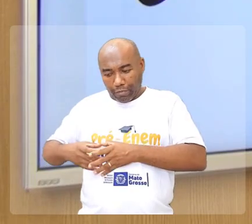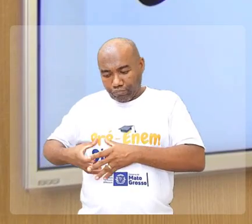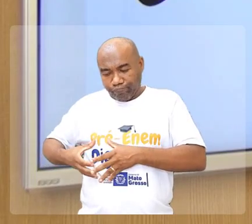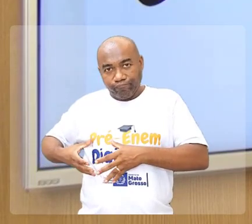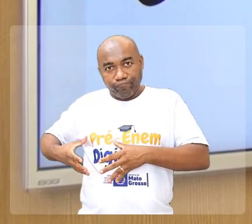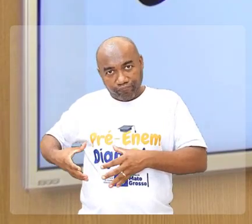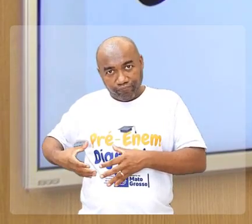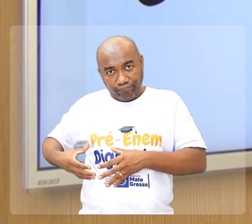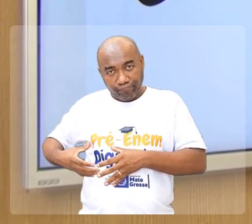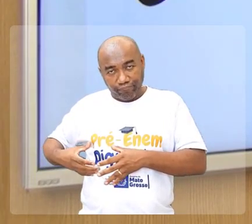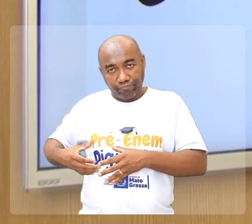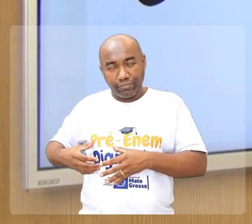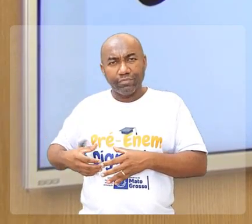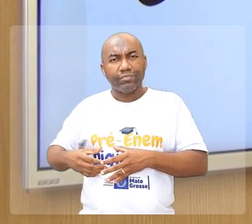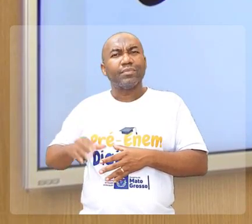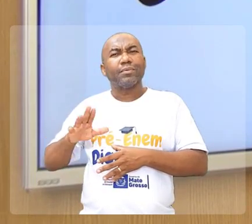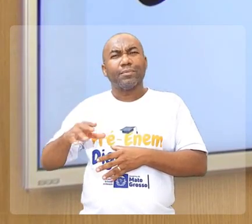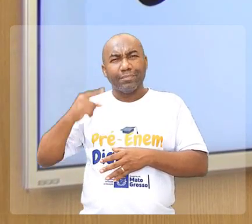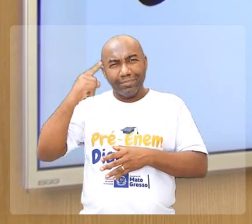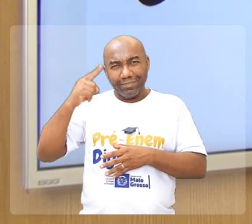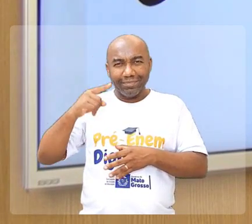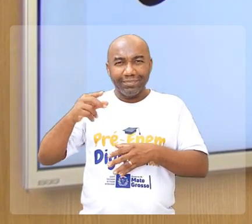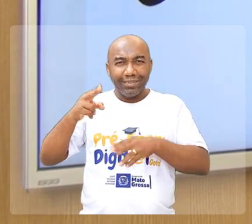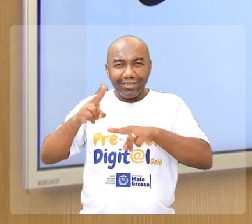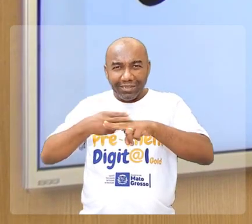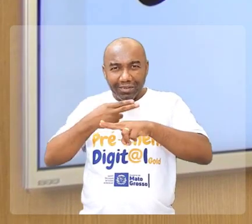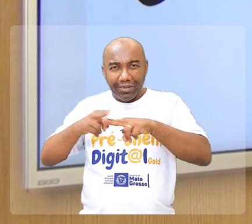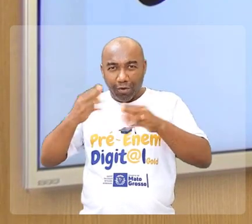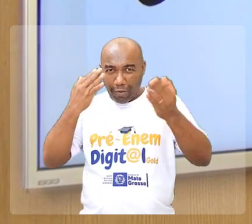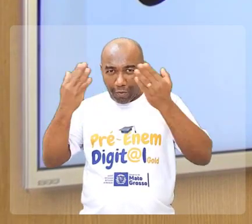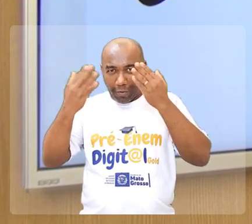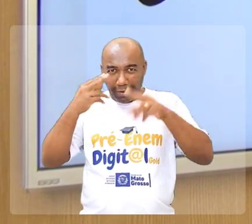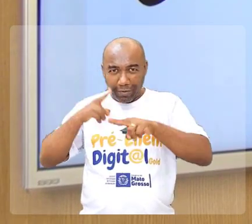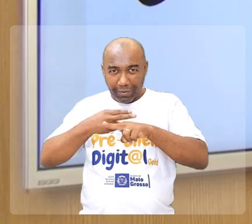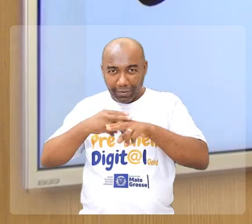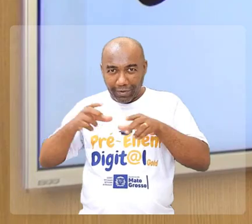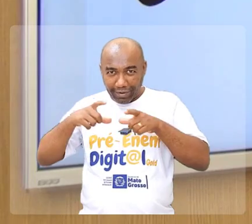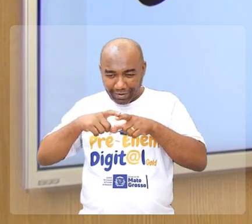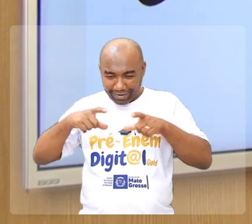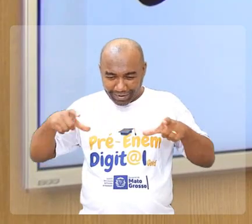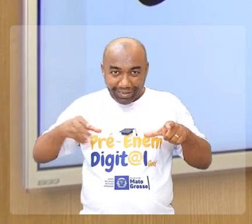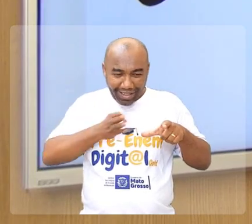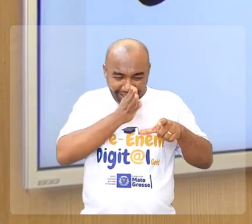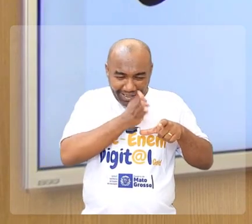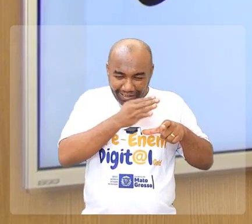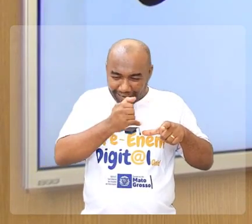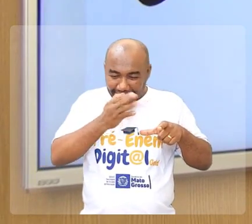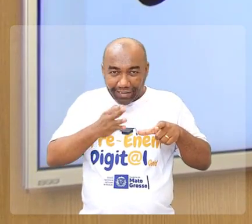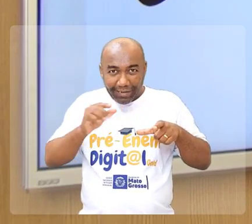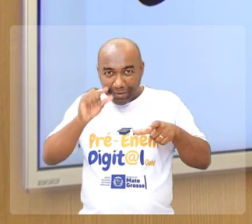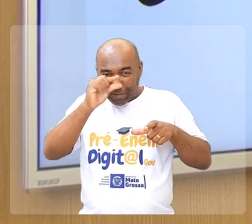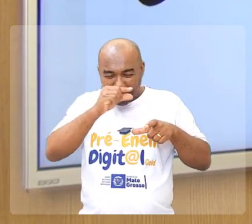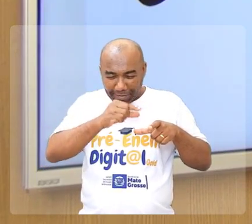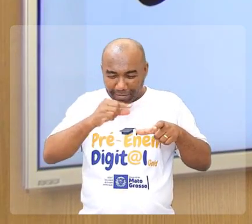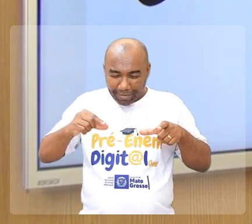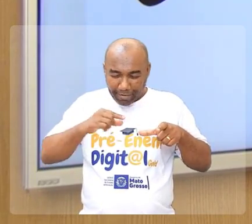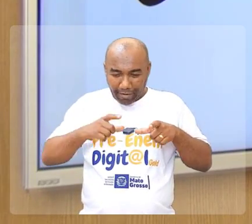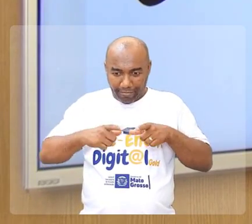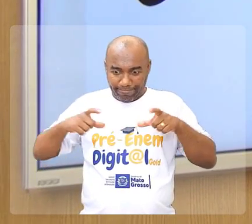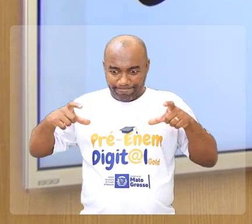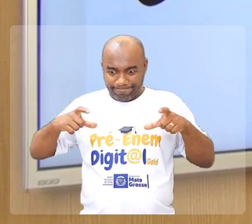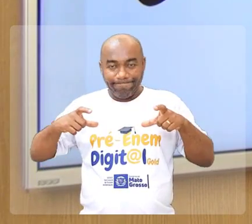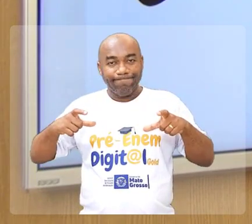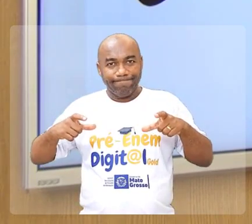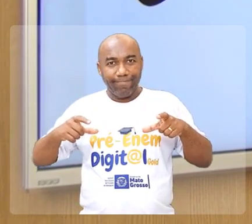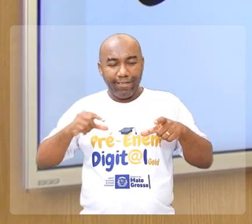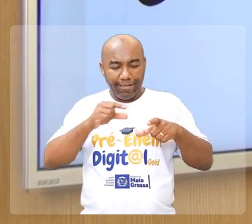grandona. Sabe aquela barra de chocolate grande? Ela não é formada de vários quadradinhos? Então imagina que cada